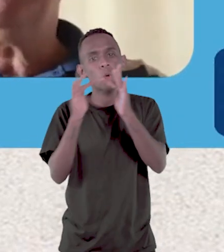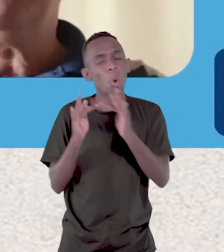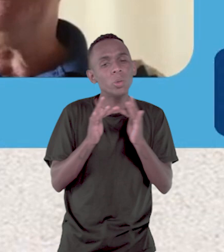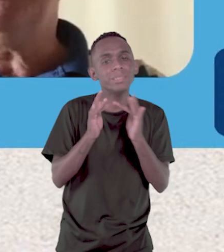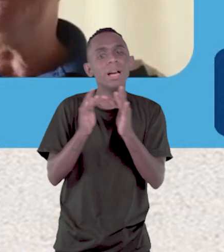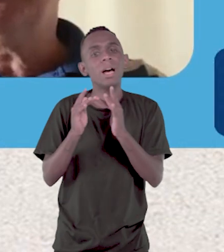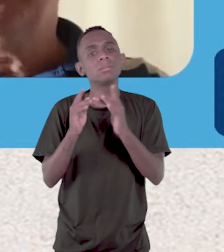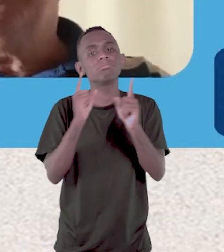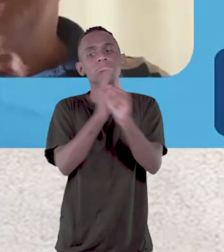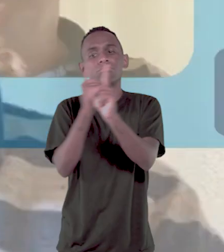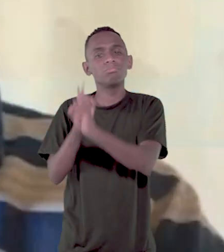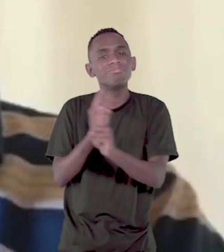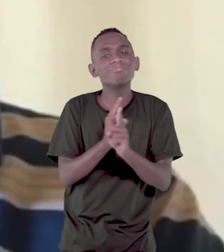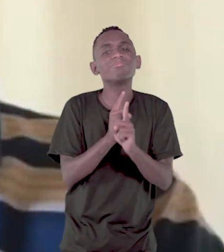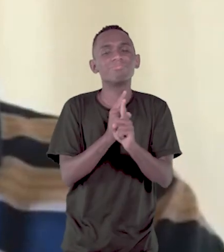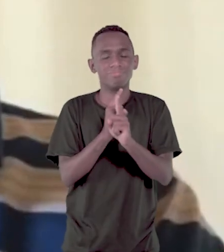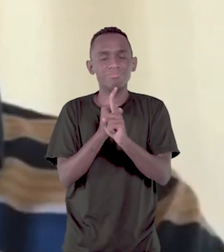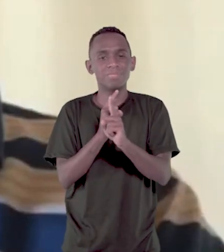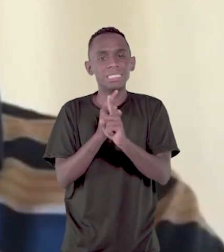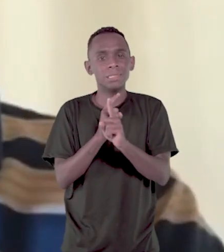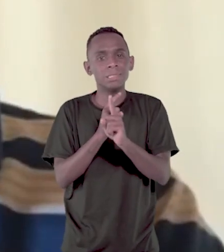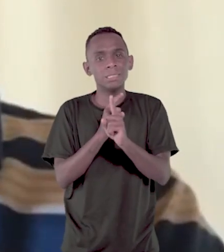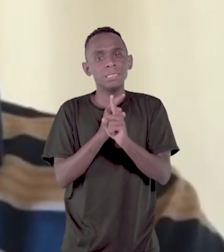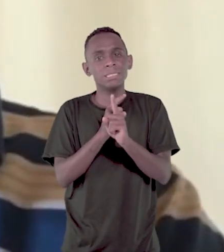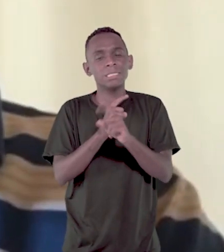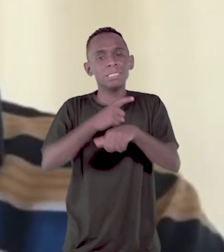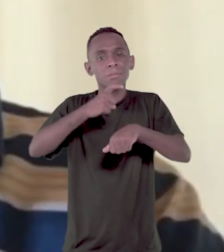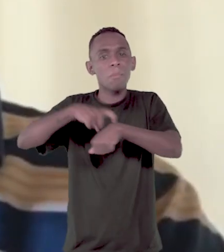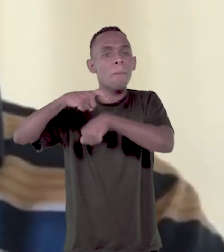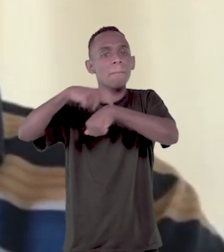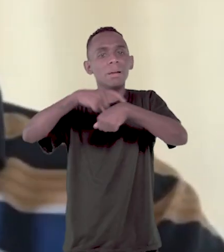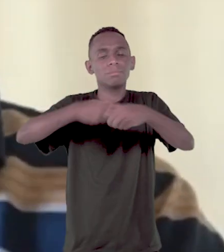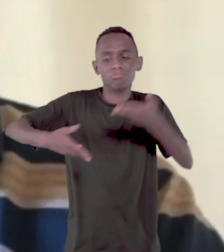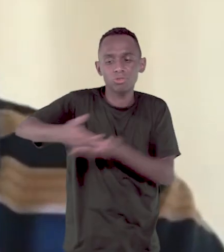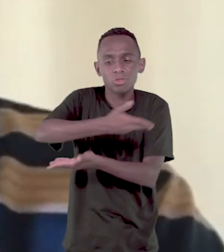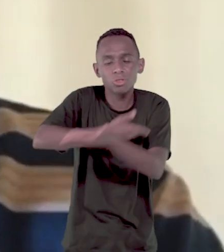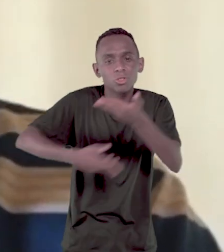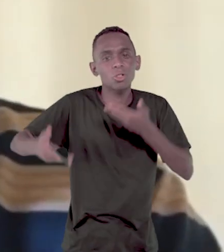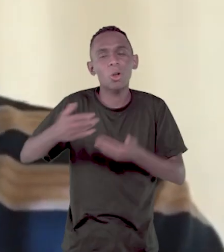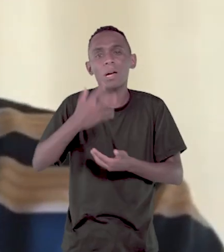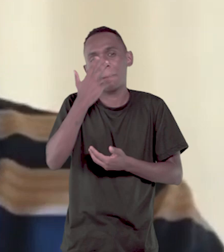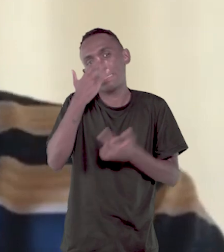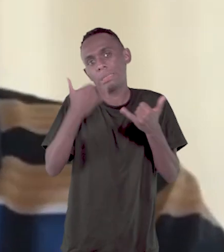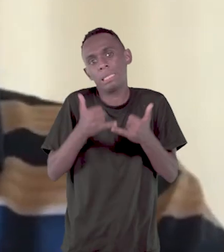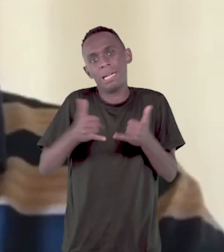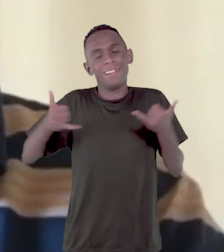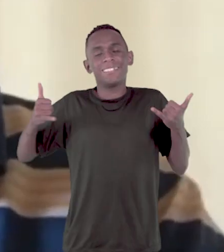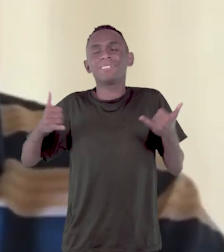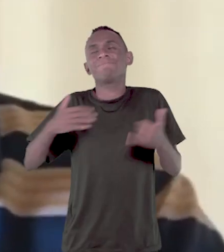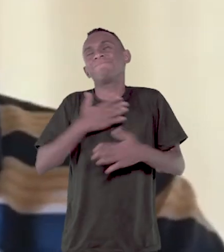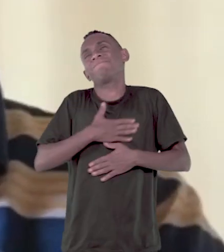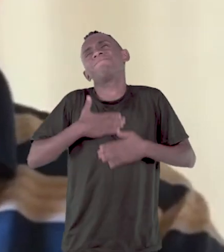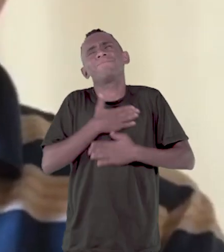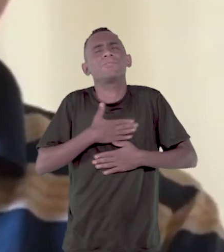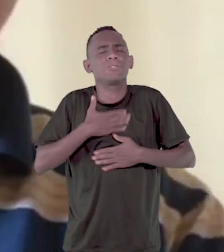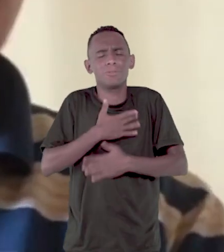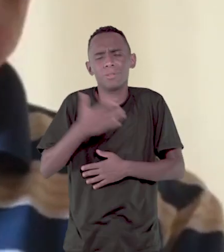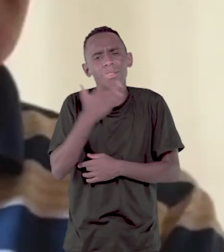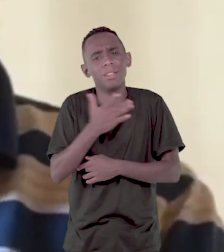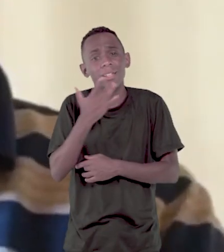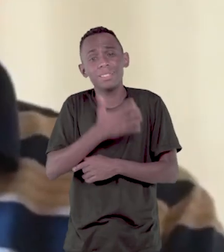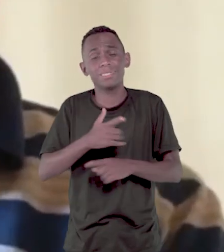encontros, esses momentos assim de troca de energia, que é uma coisa extremamente gostosa,